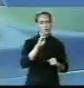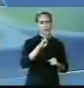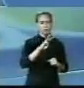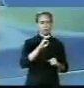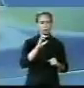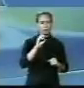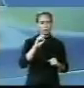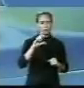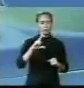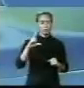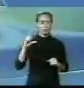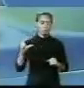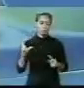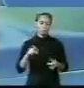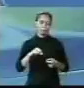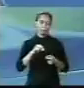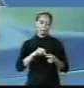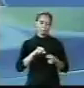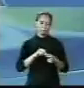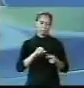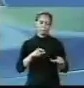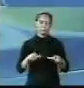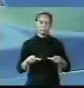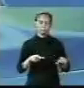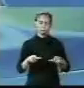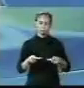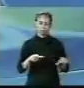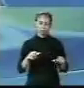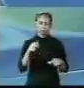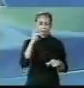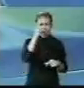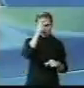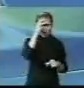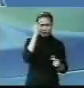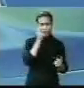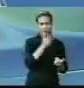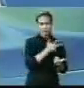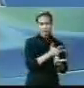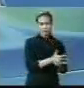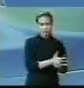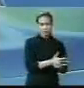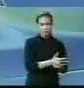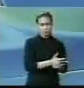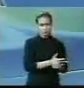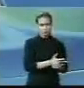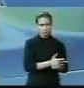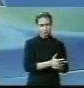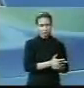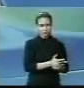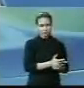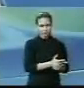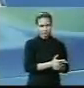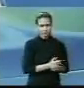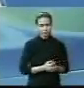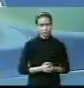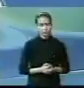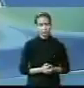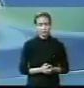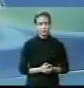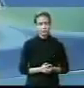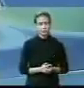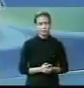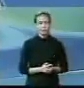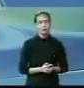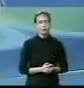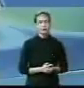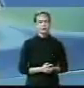É como se ele mesmo, o meu servidor de proxy, desejasse acessar esse conteúdo da UOL. Então, o servidor